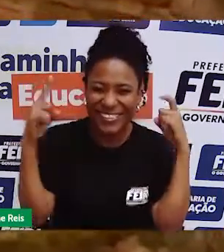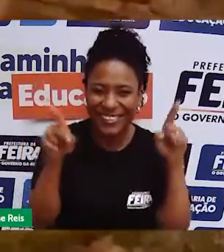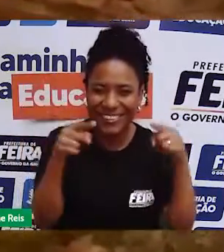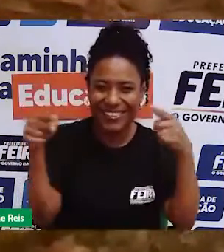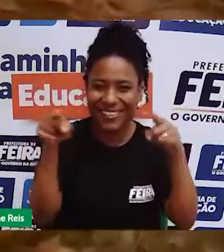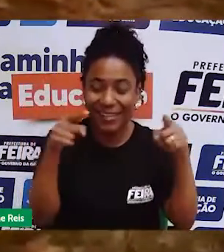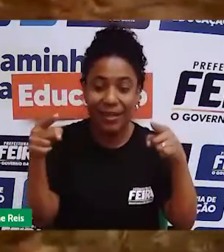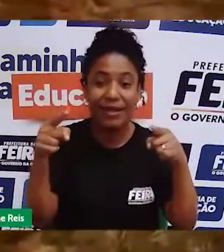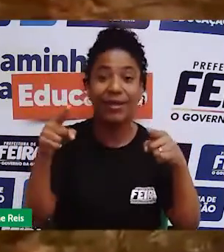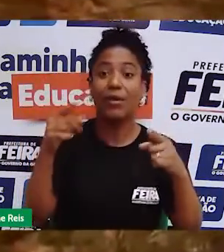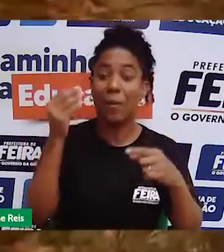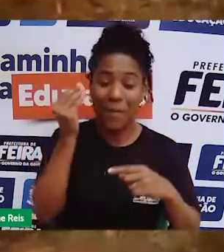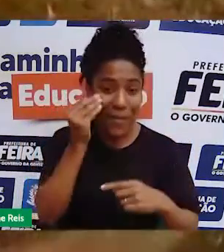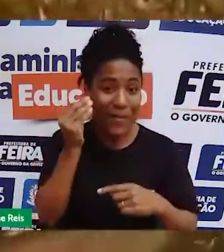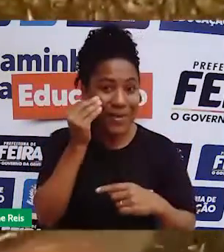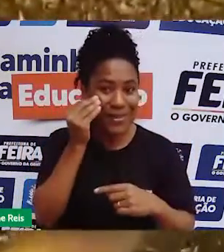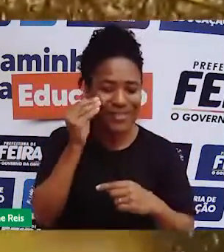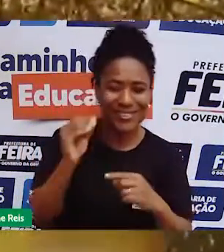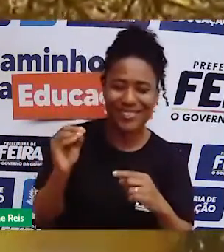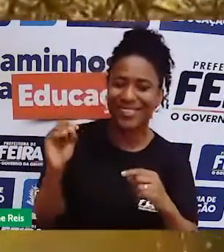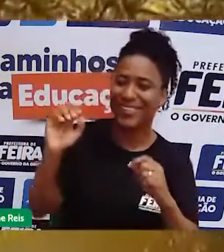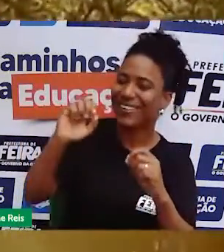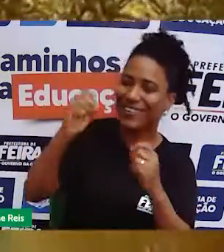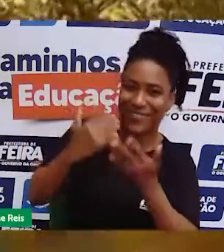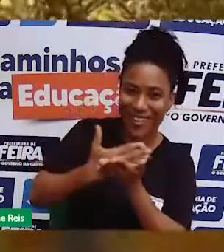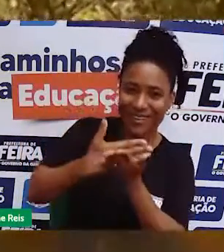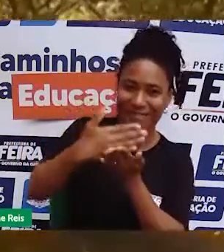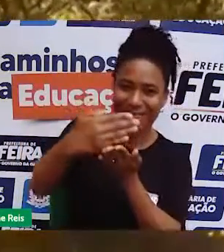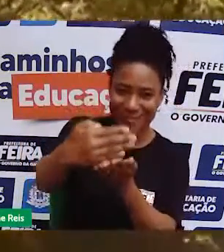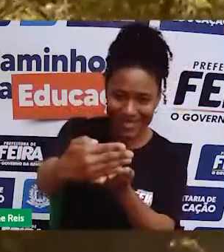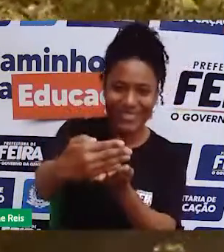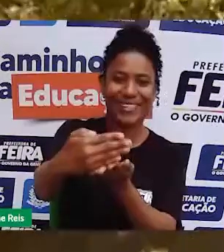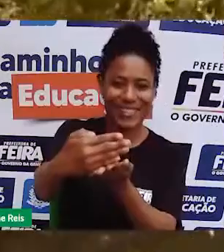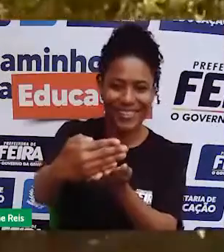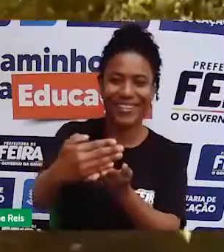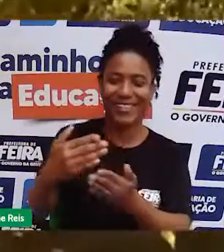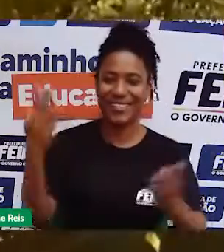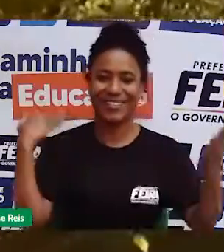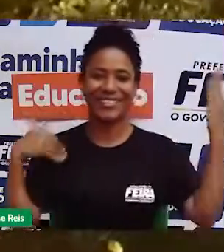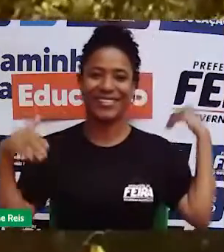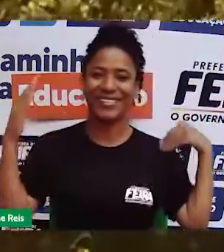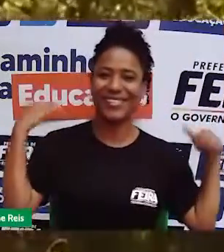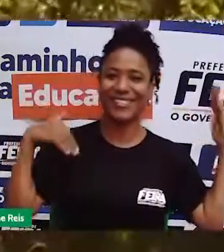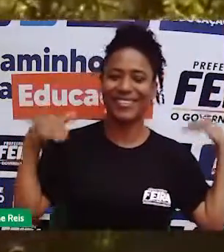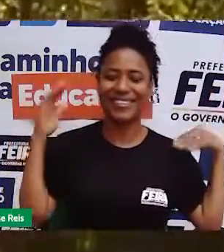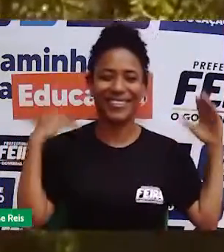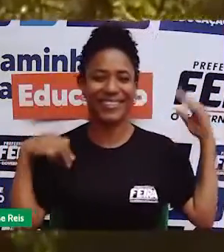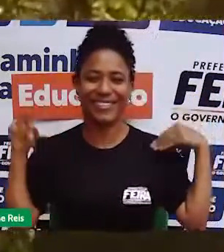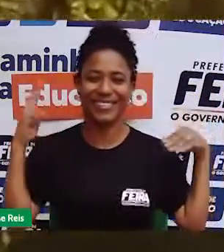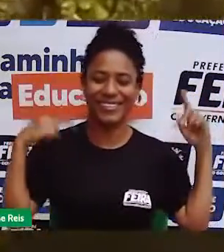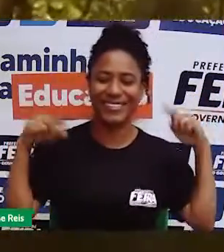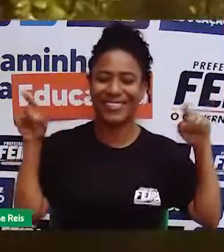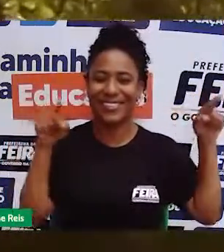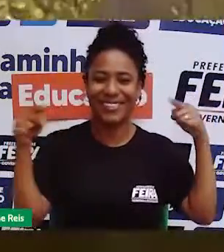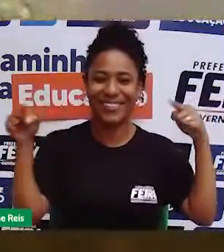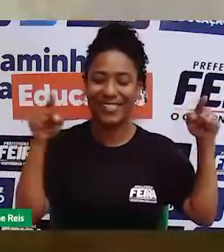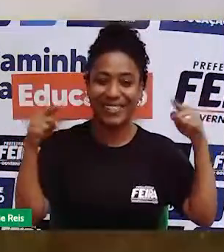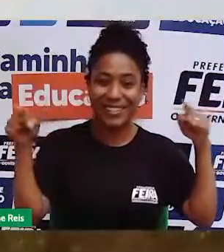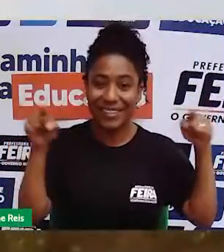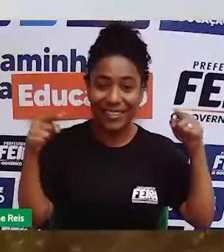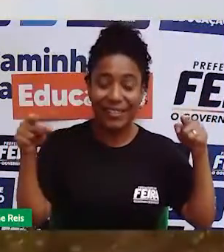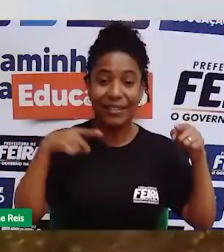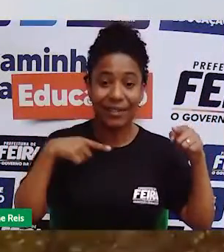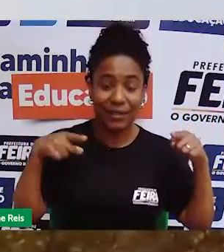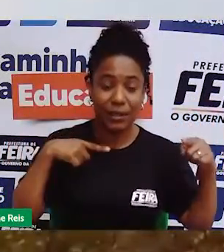de boas-vindas. Nós estamos começando o nosso passeio pela diversidade da Caatinga.